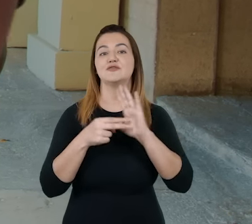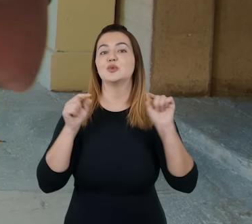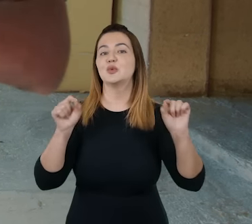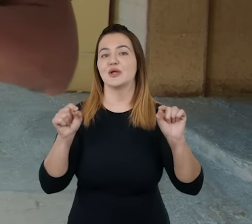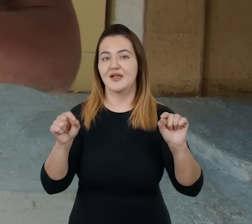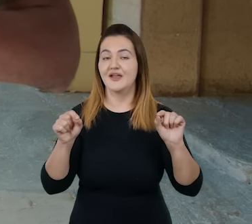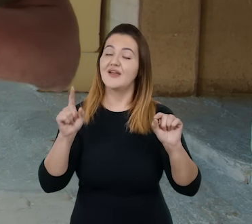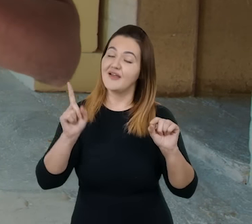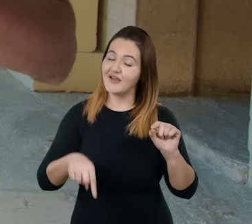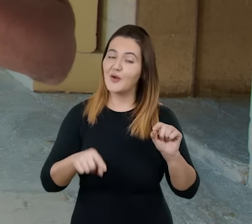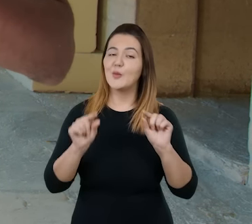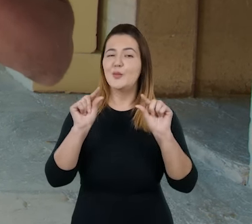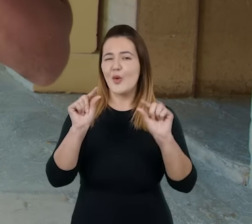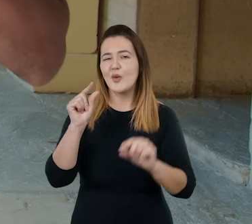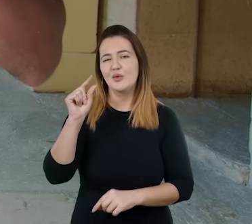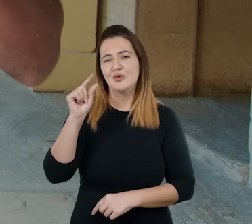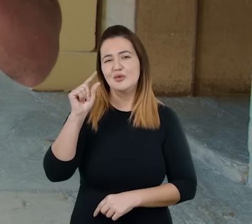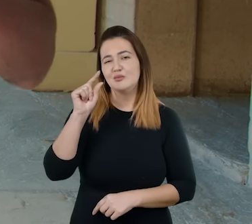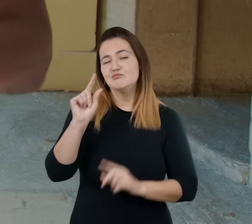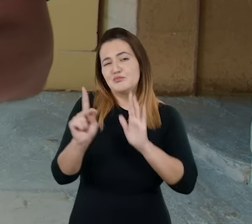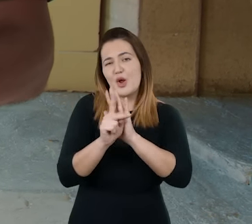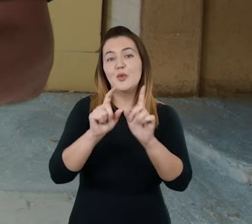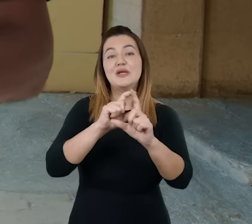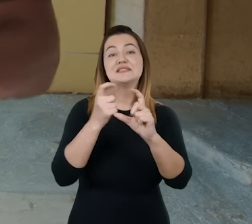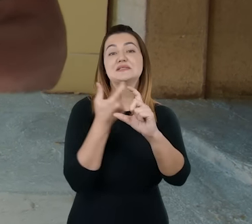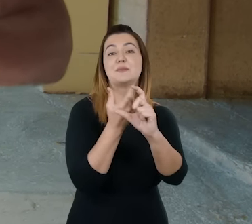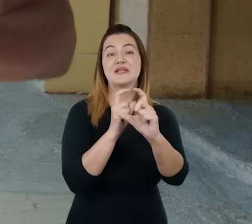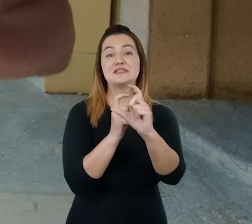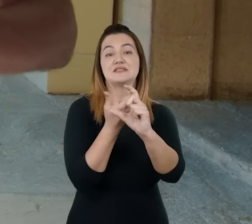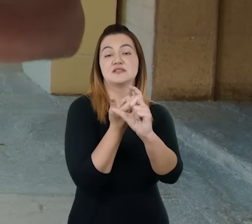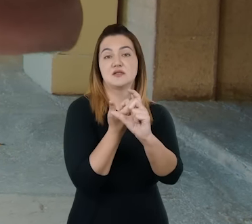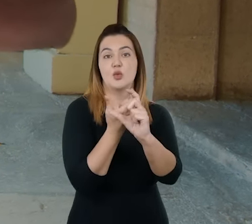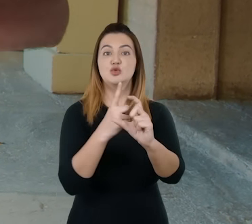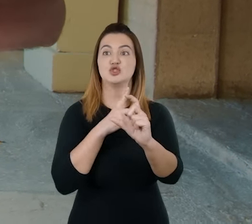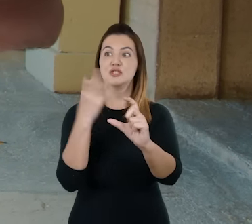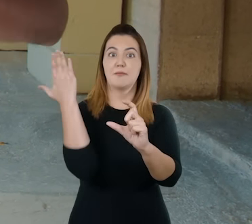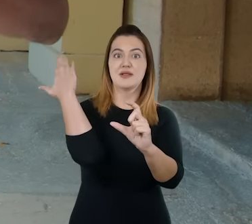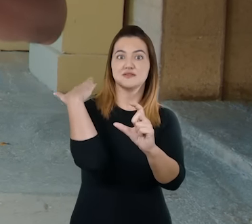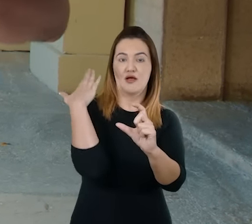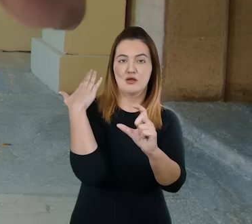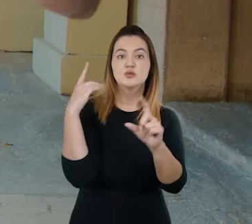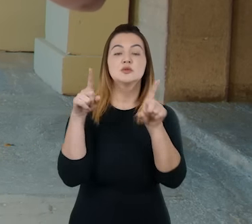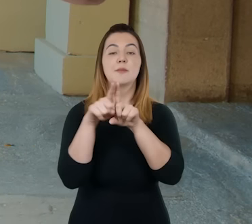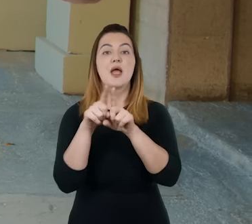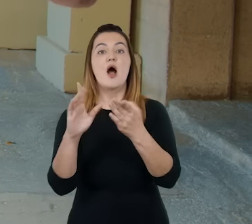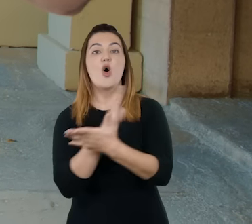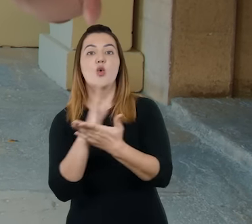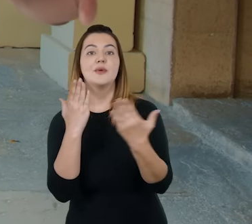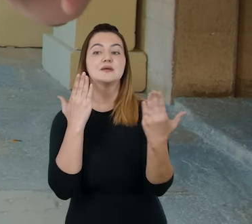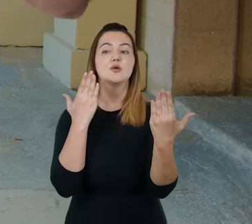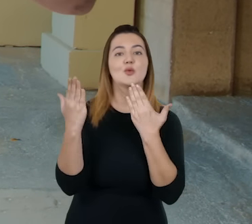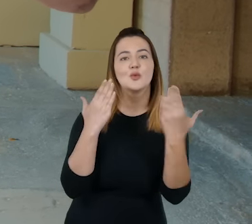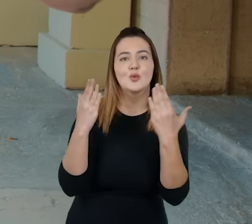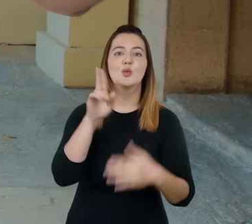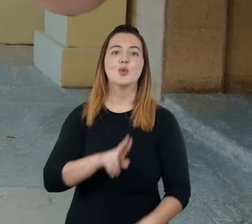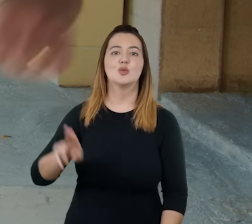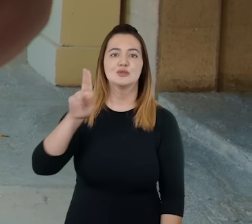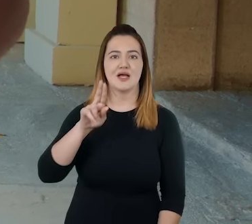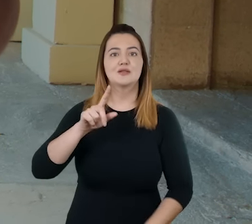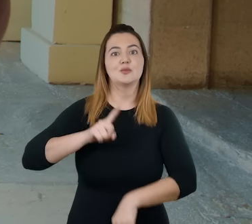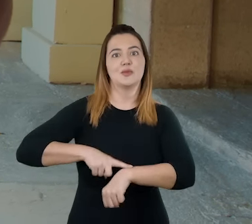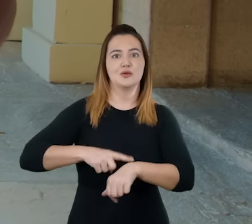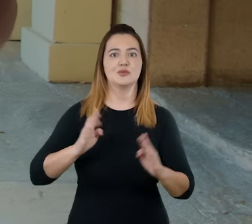aqui reflete um pouco até das expressões idiomáticas, do jogo de palavras e até das ilustrações que eram